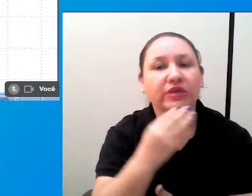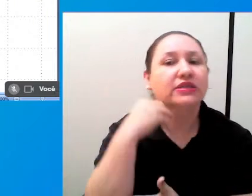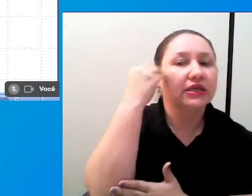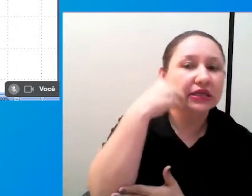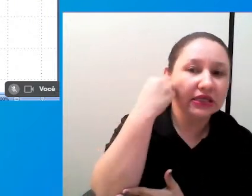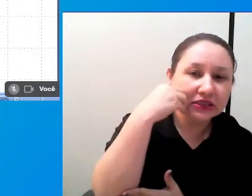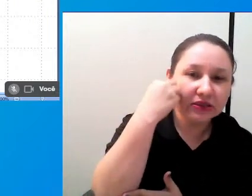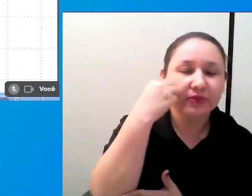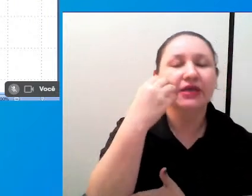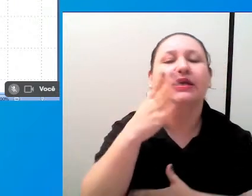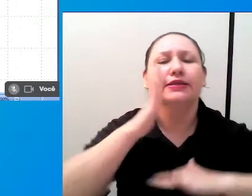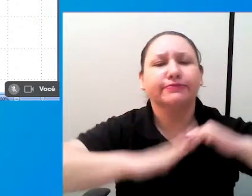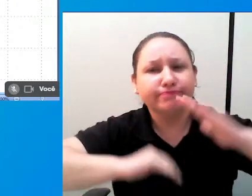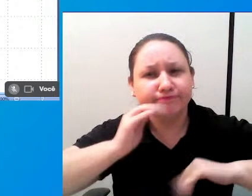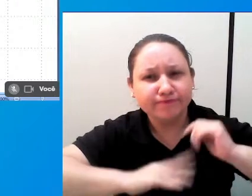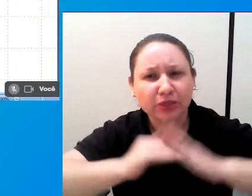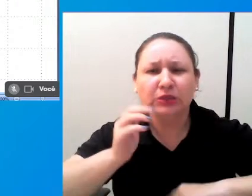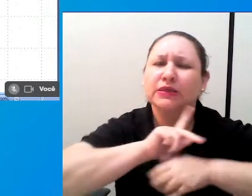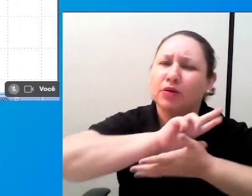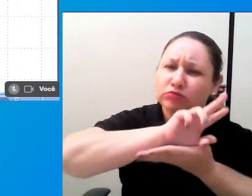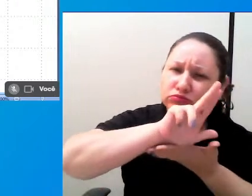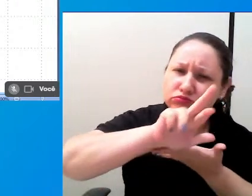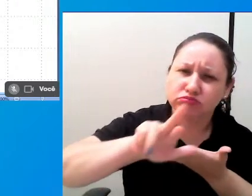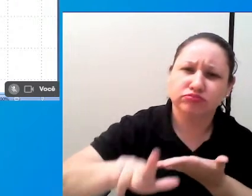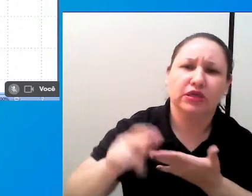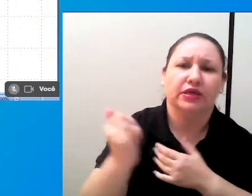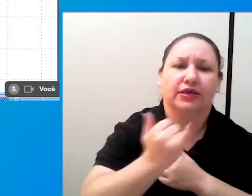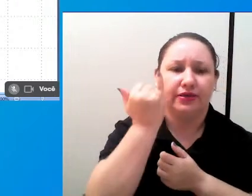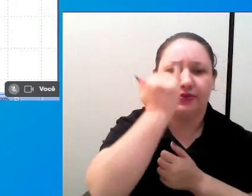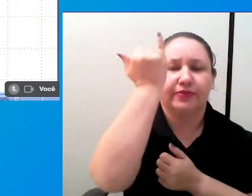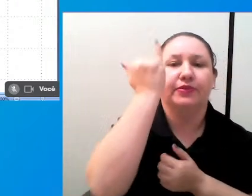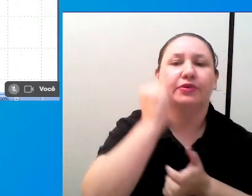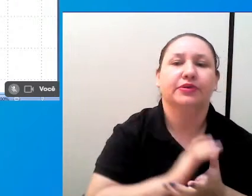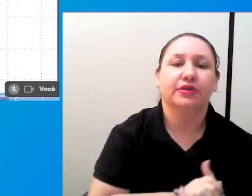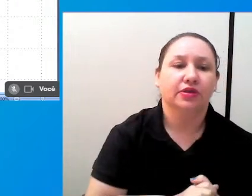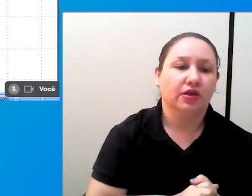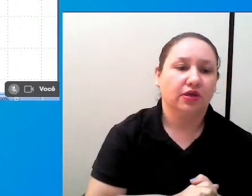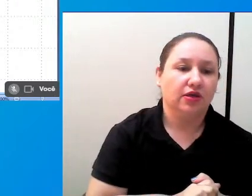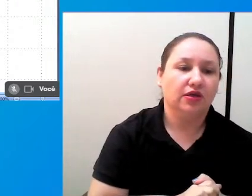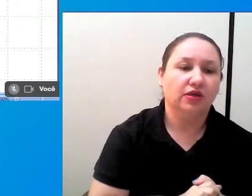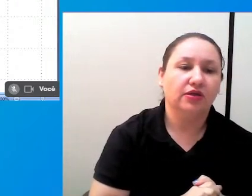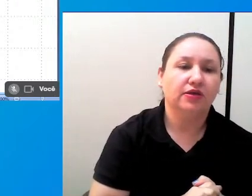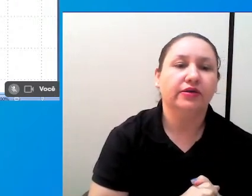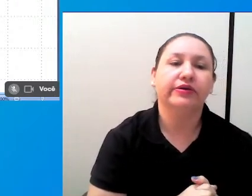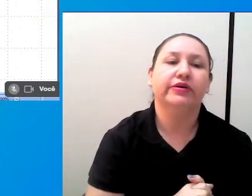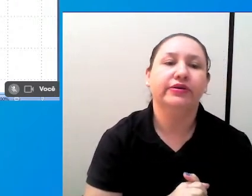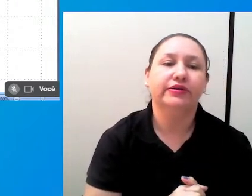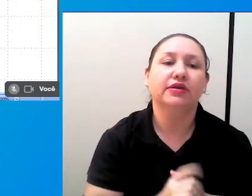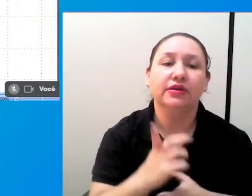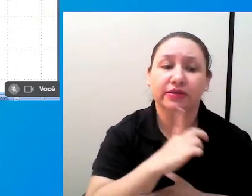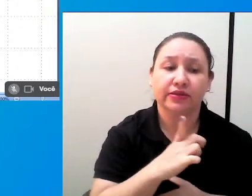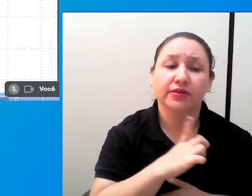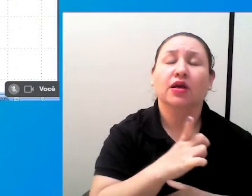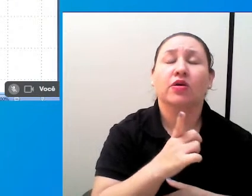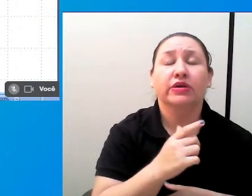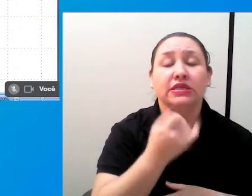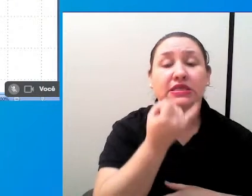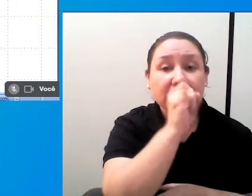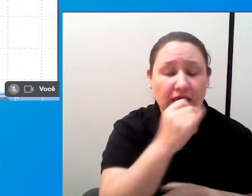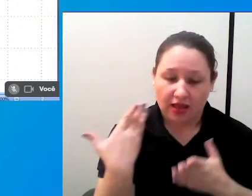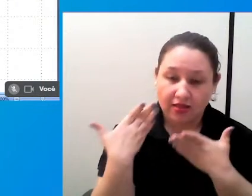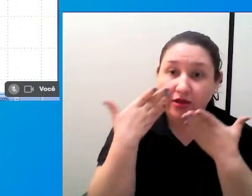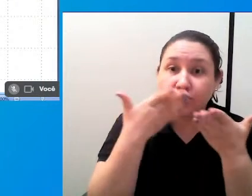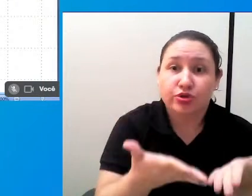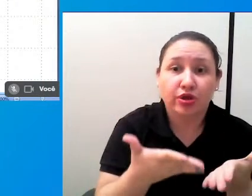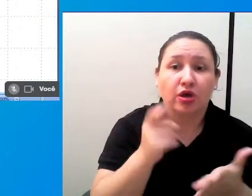de... durante seu estágio, que ocorre na segunda metade do curso. Com o PX, os alunos já têm esse contato diretamente já no